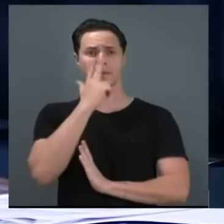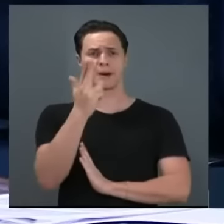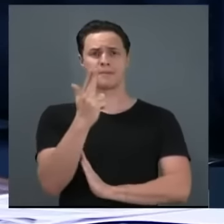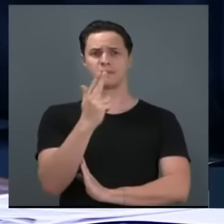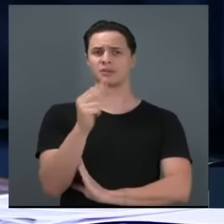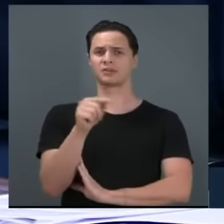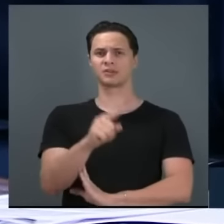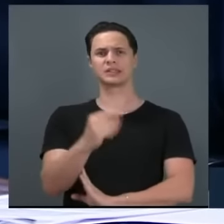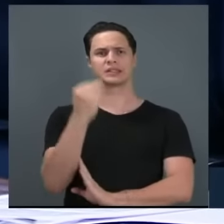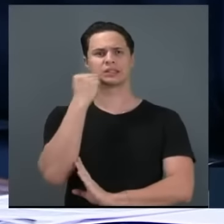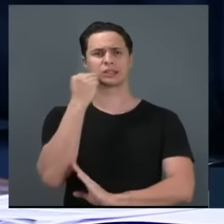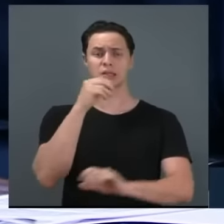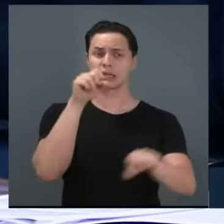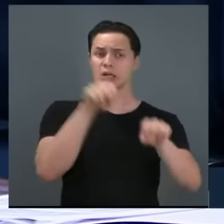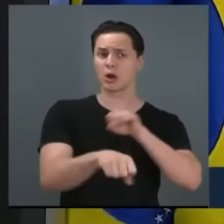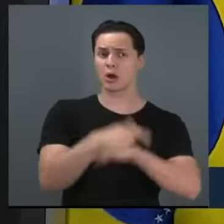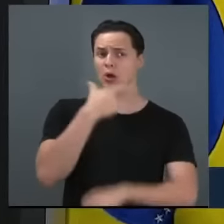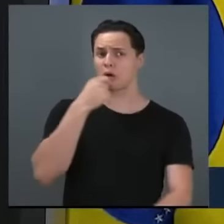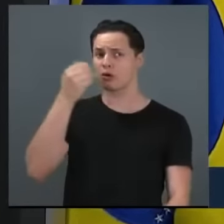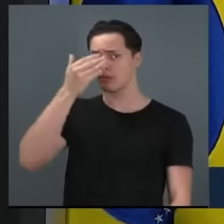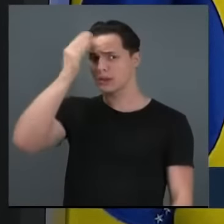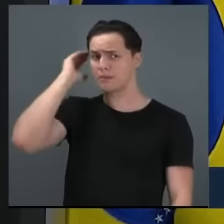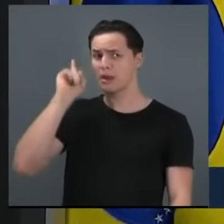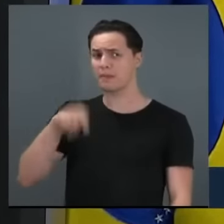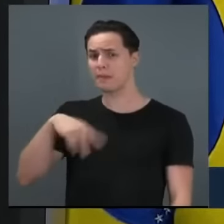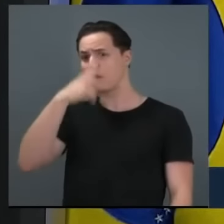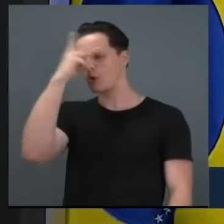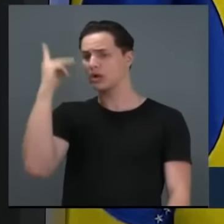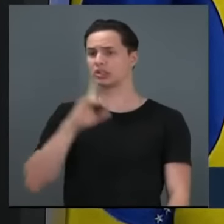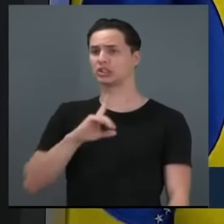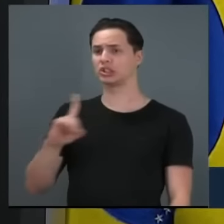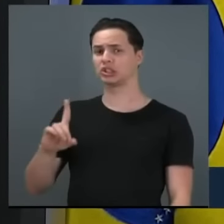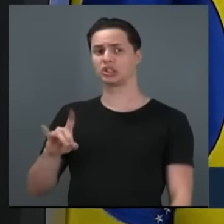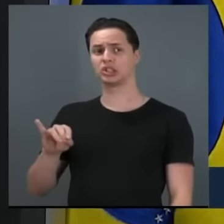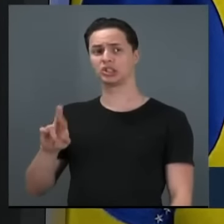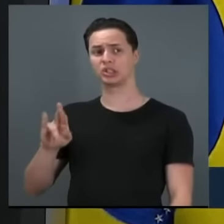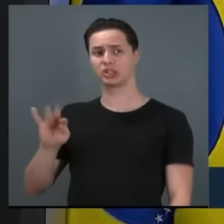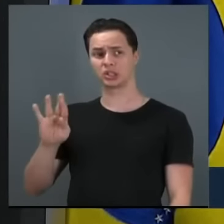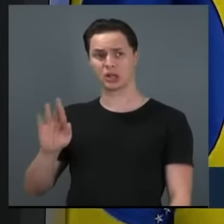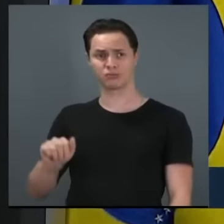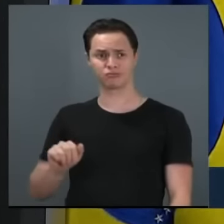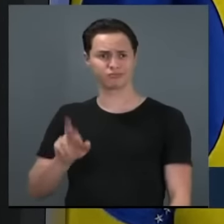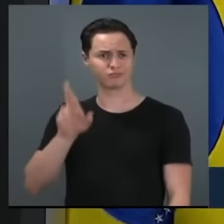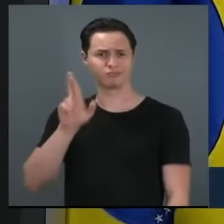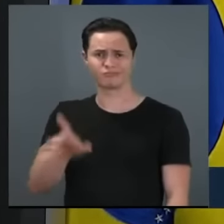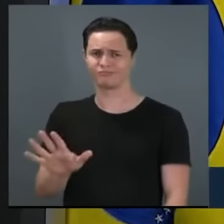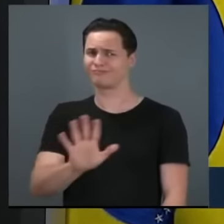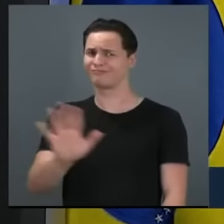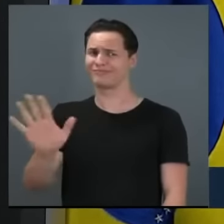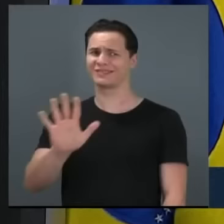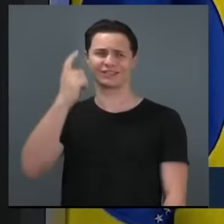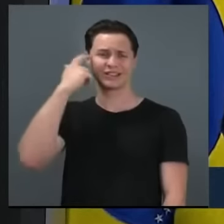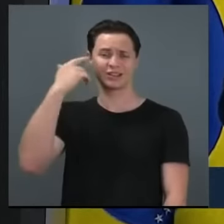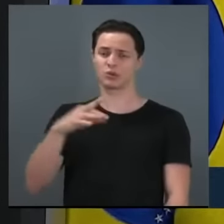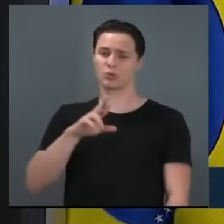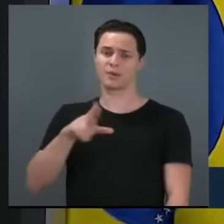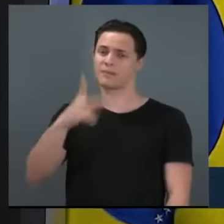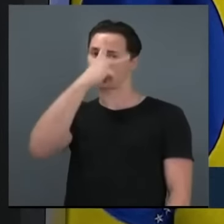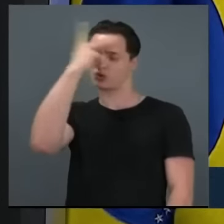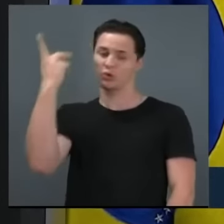esse que tentou assassinar Donald Trump seja algum militante de direita. Eu acho que isso não tem dúvida, pelo menos para as pessoas que